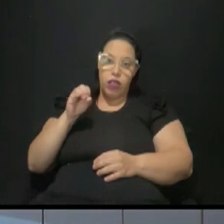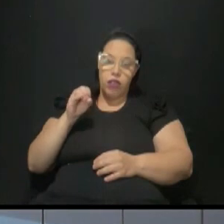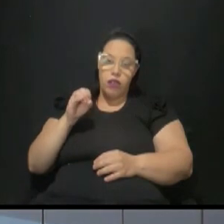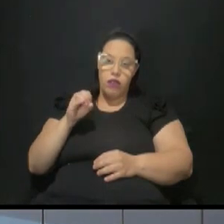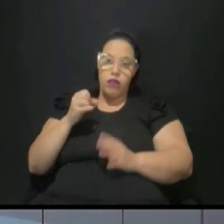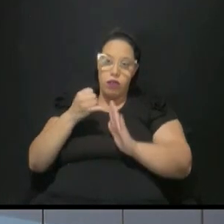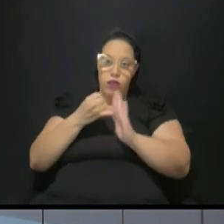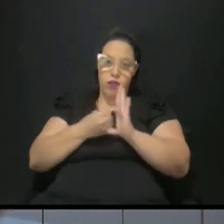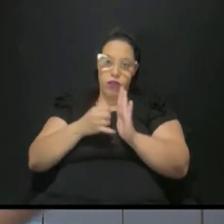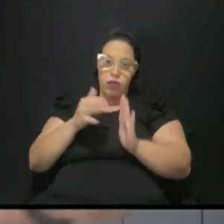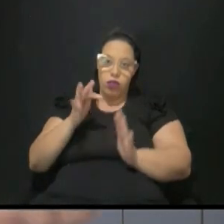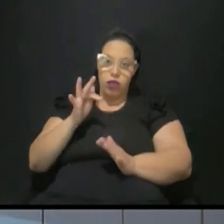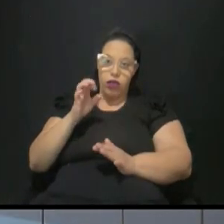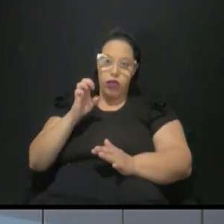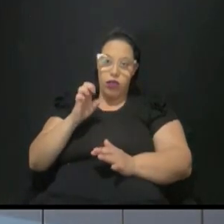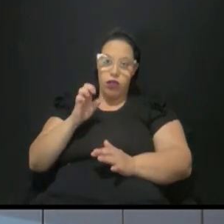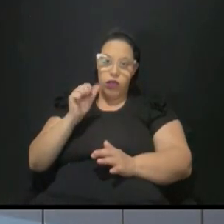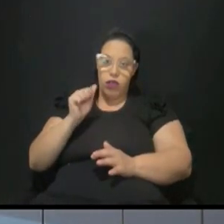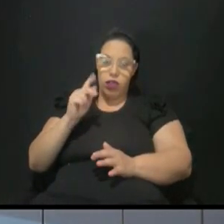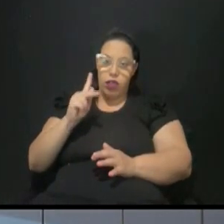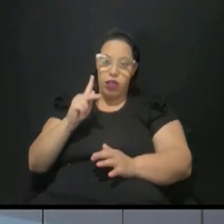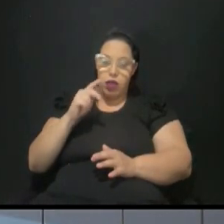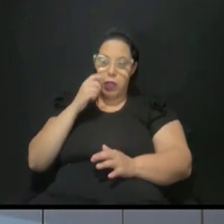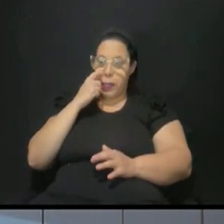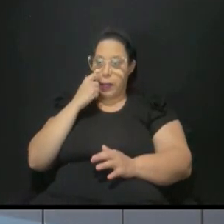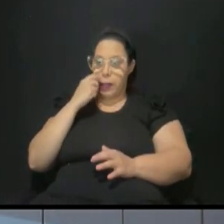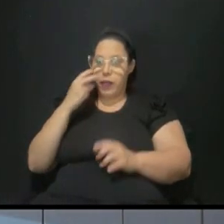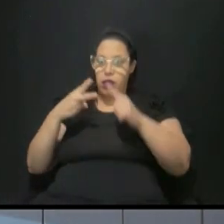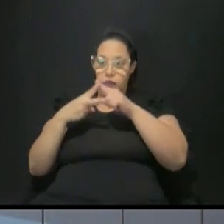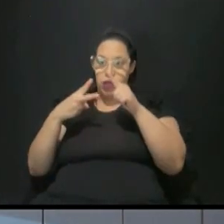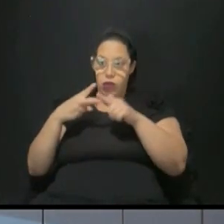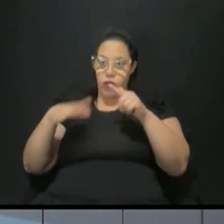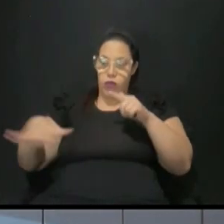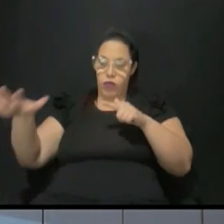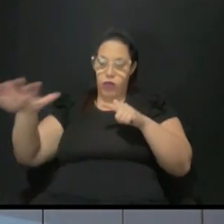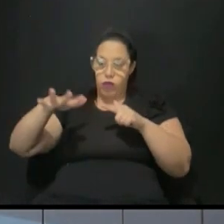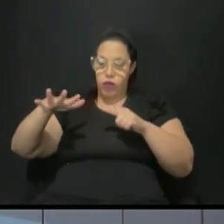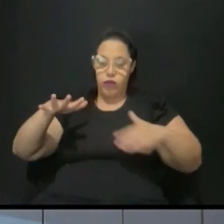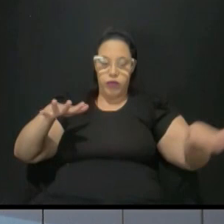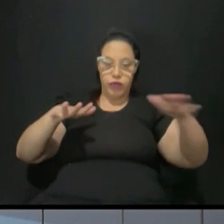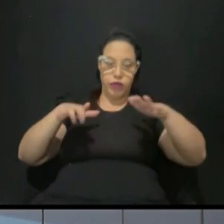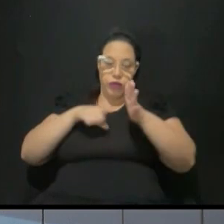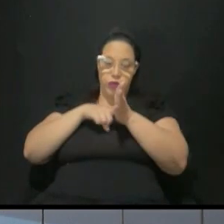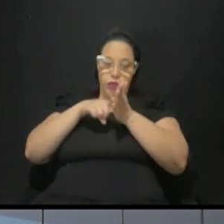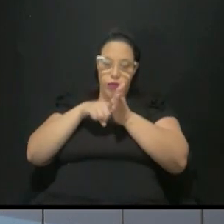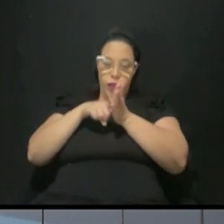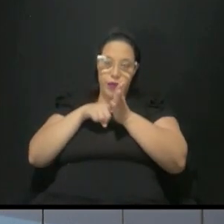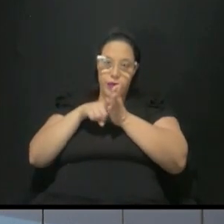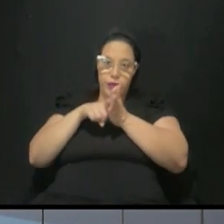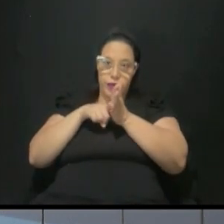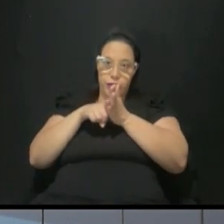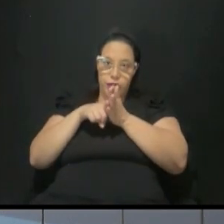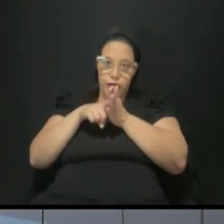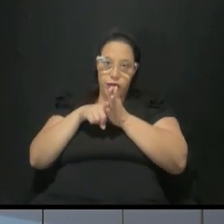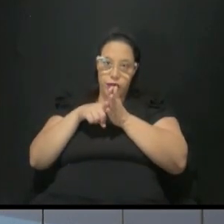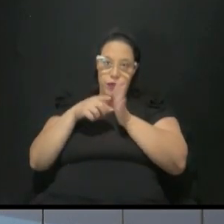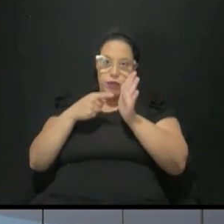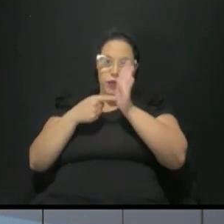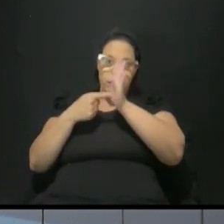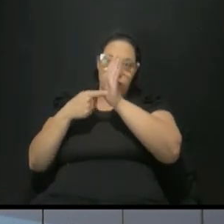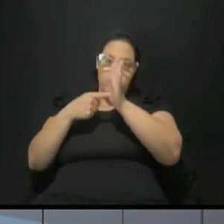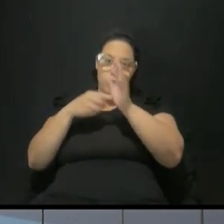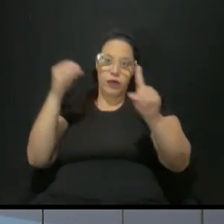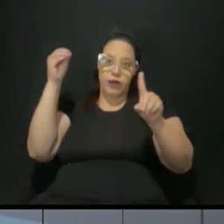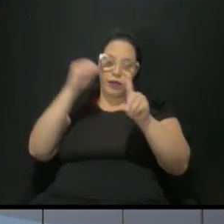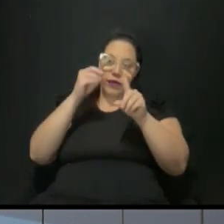estudo demográfico das duas regiões e também há um estudo demonstrando a vulnerabilidade social dos dois bairros.